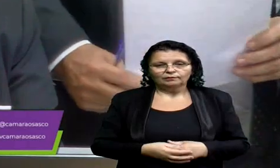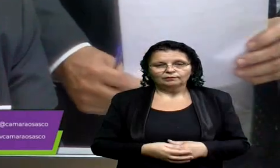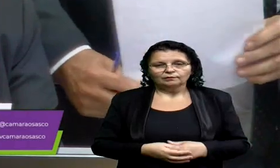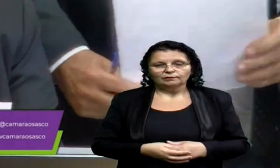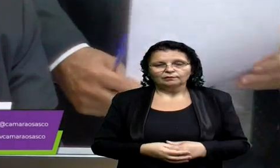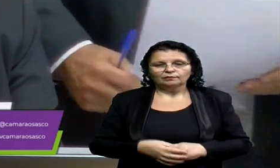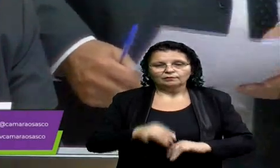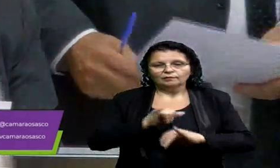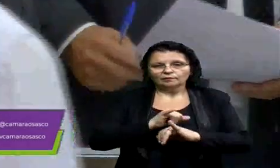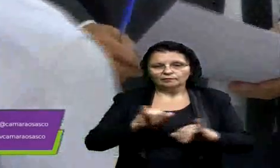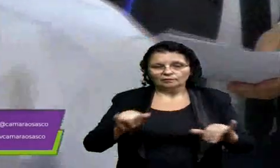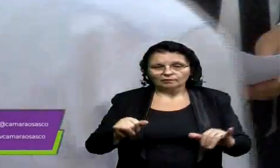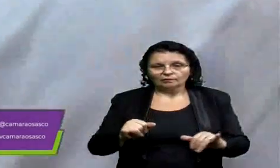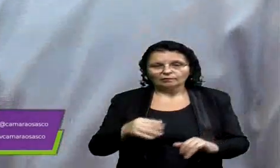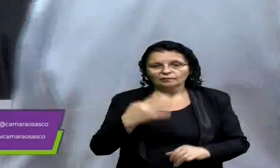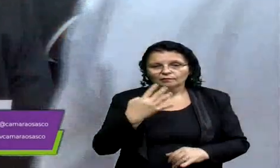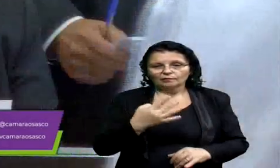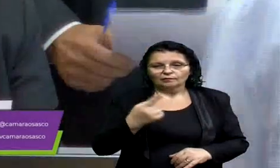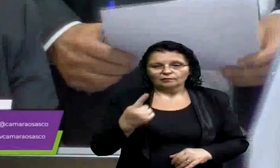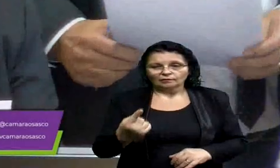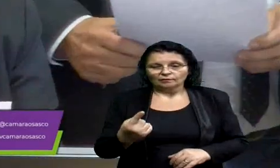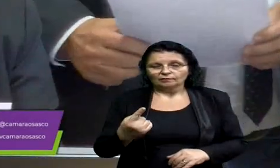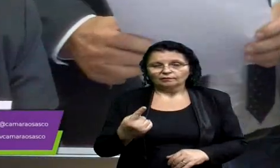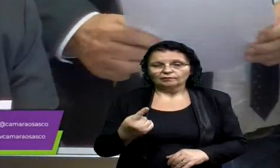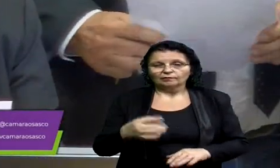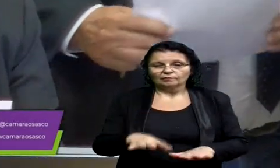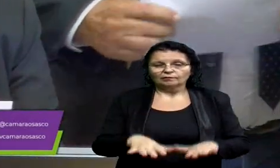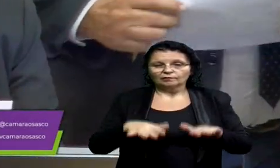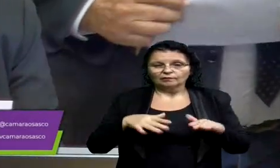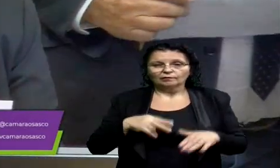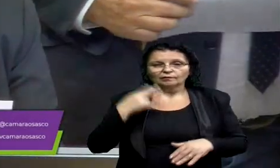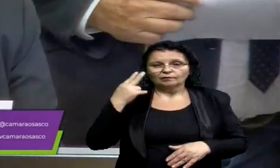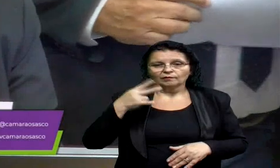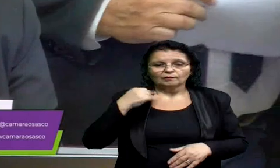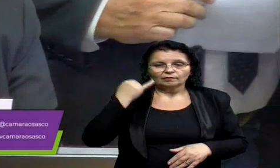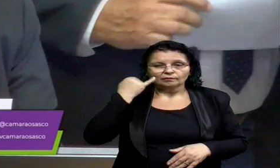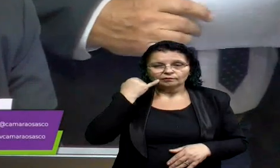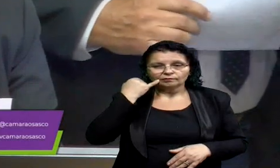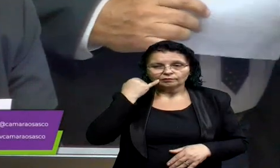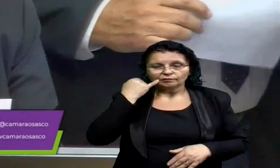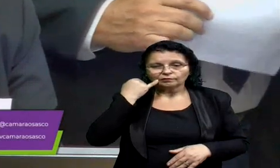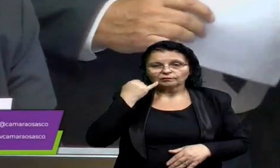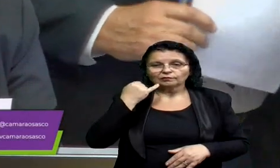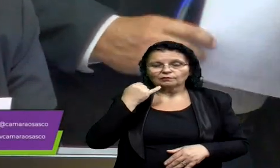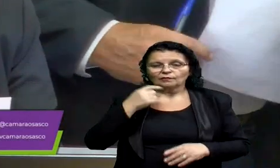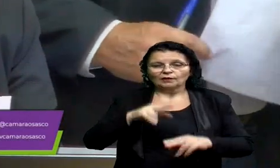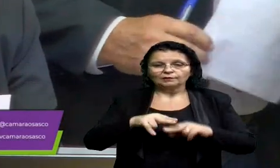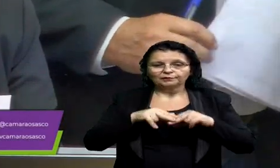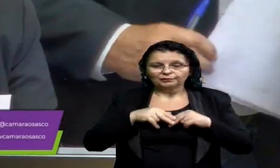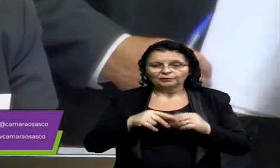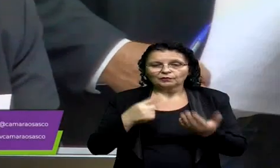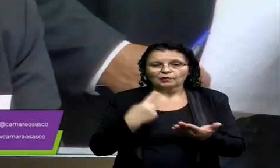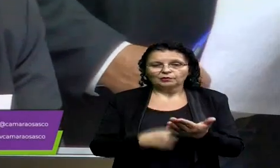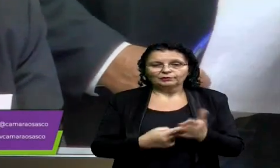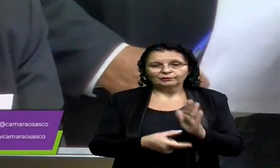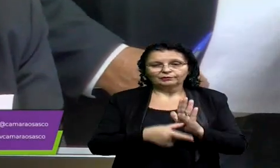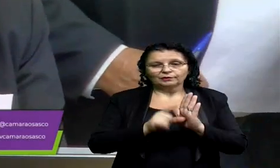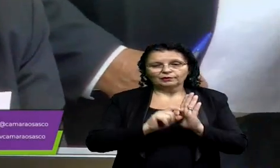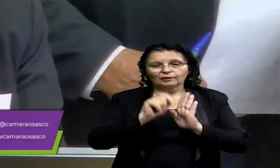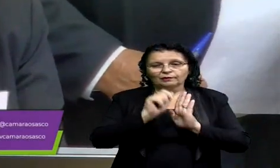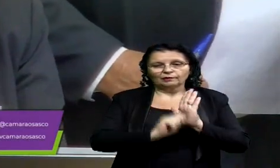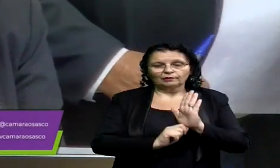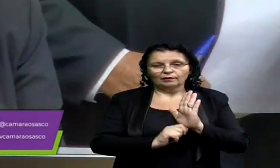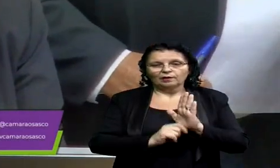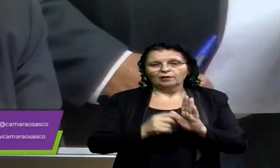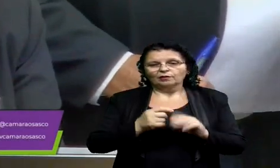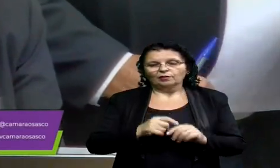comunicar a ausência na quadra sessão da vereadora Juliana dat voz devido a compromissos previamente dados